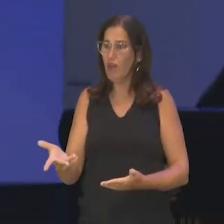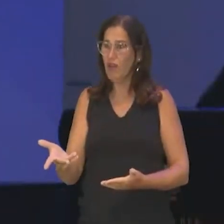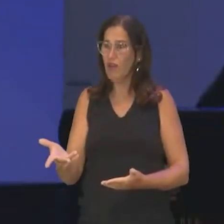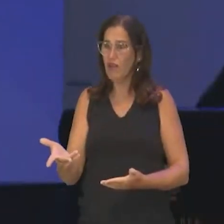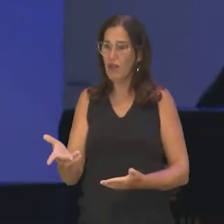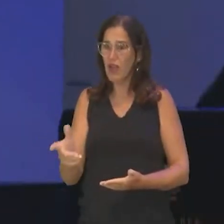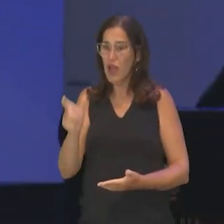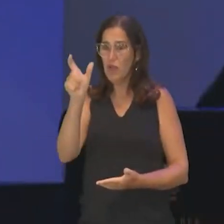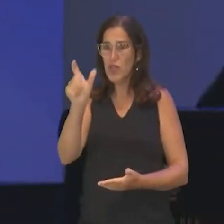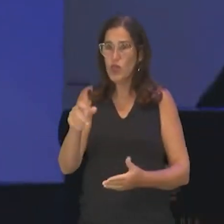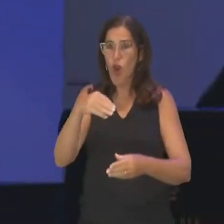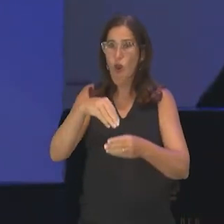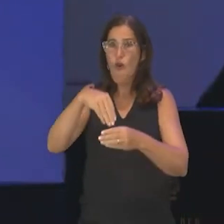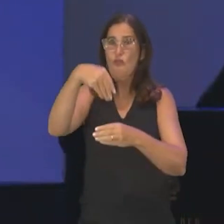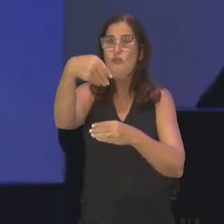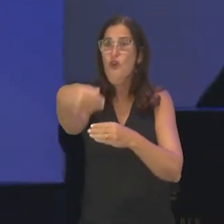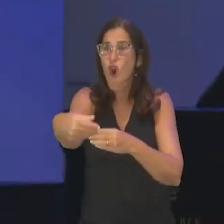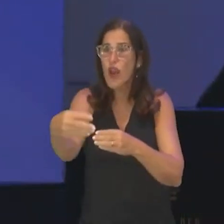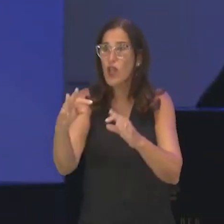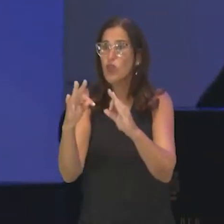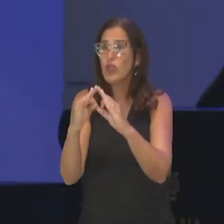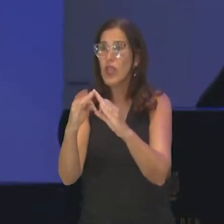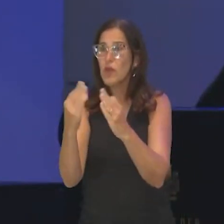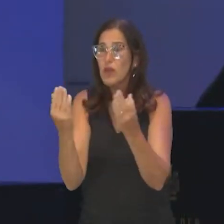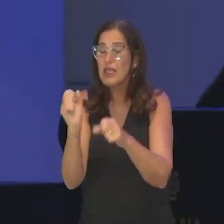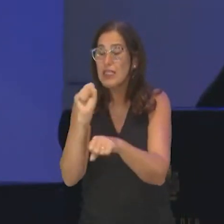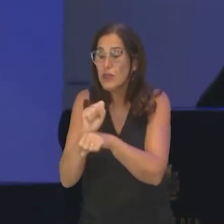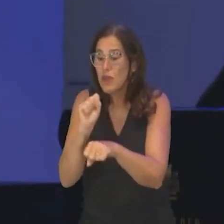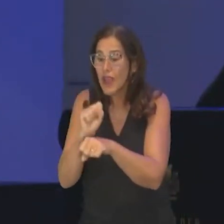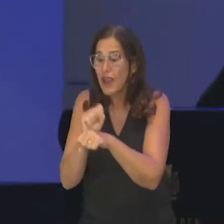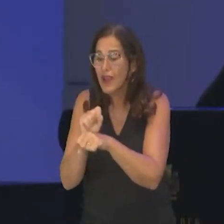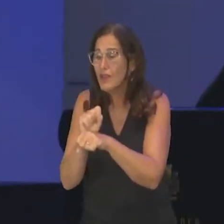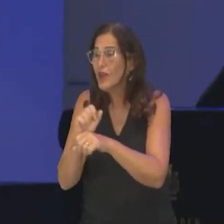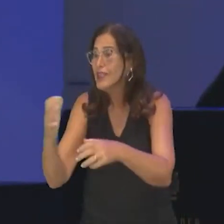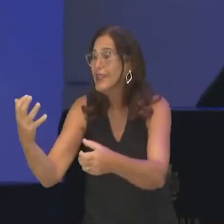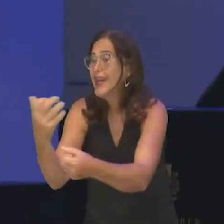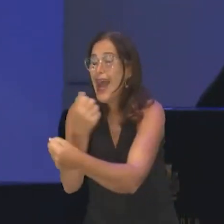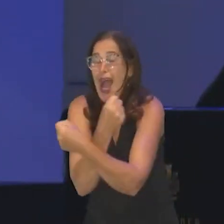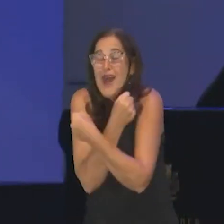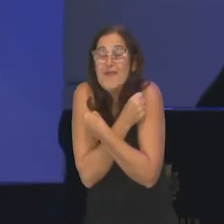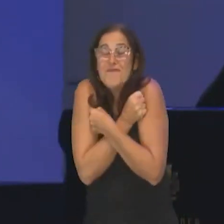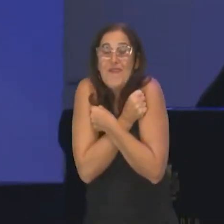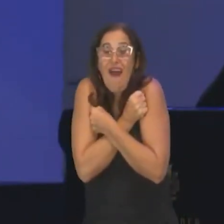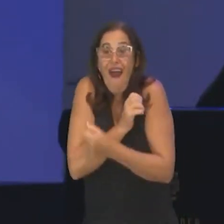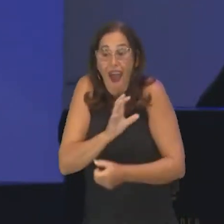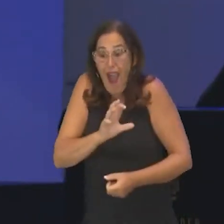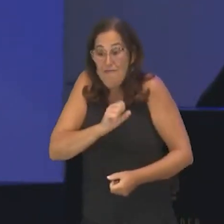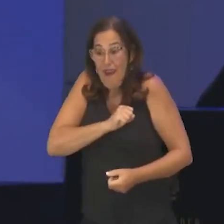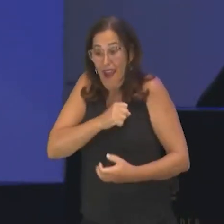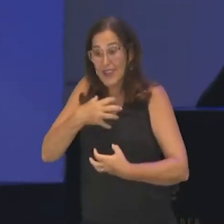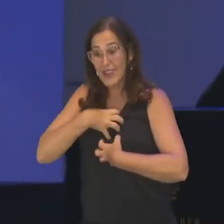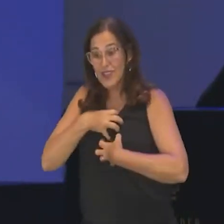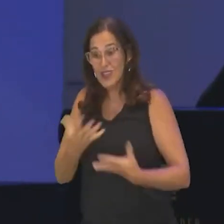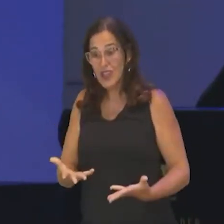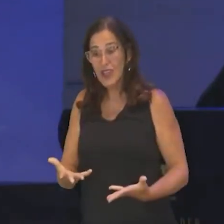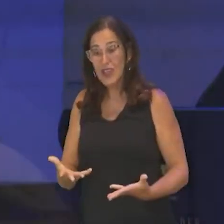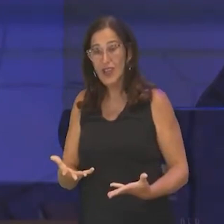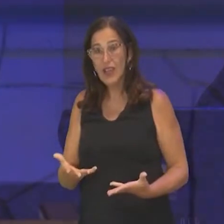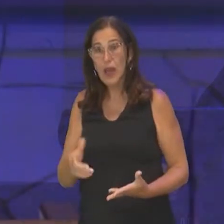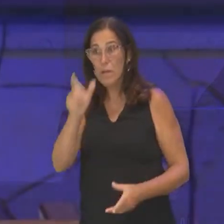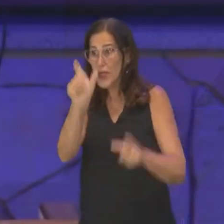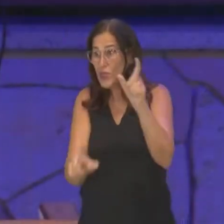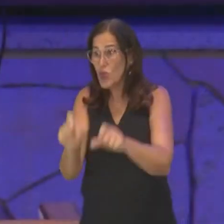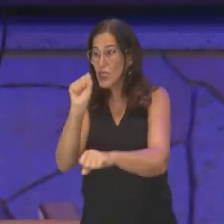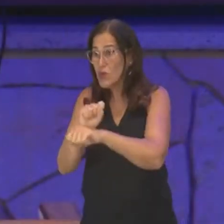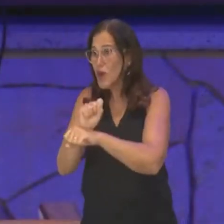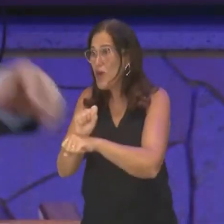Há pessoas do lado de fora deste templo esperando serem abraçadas, amadas. Há pessoas esperando um